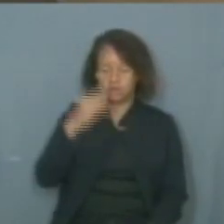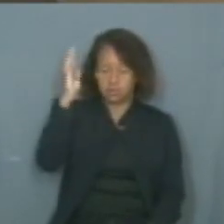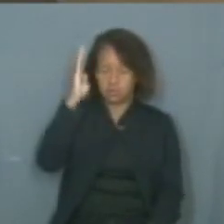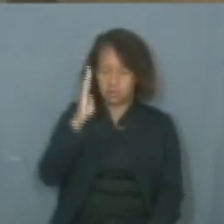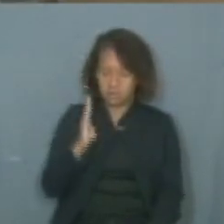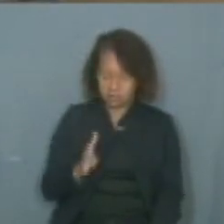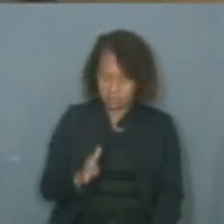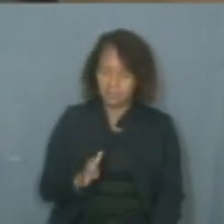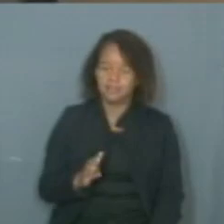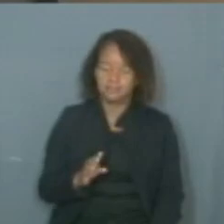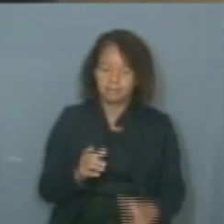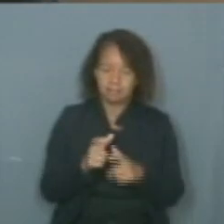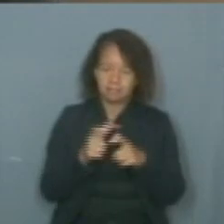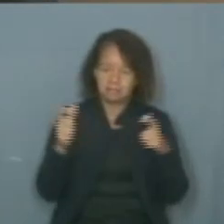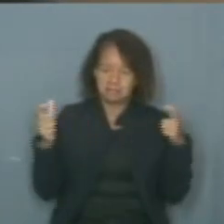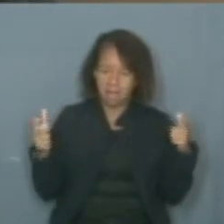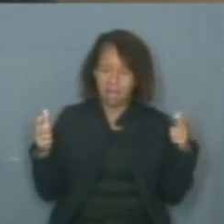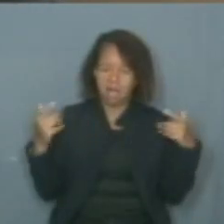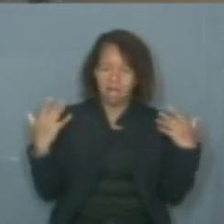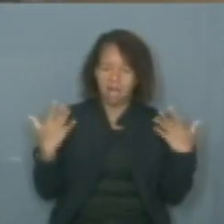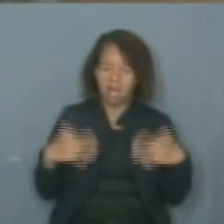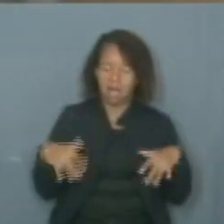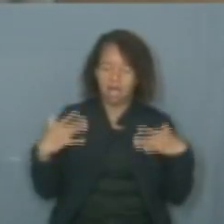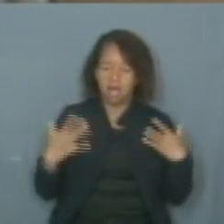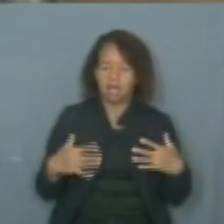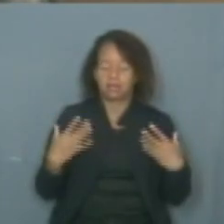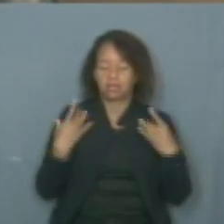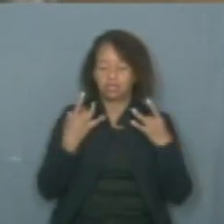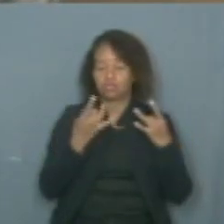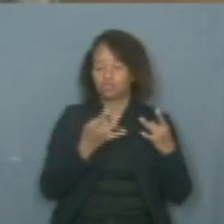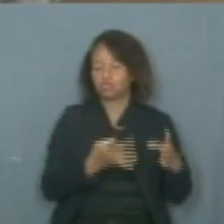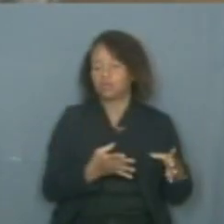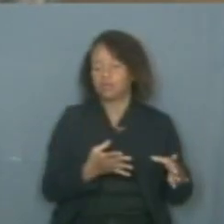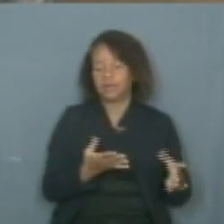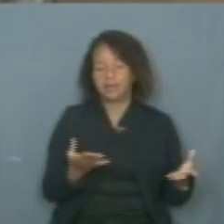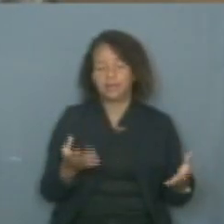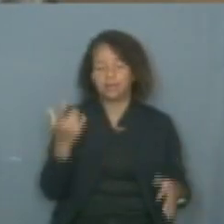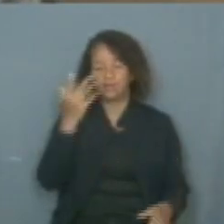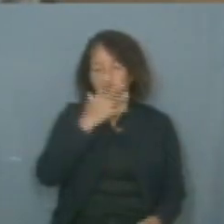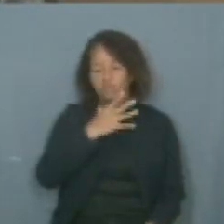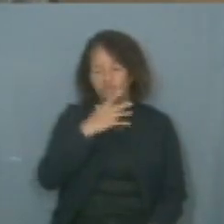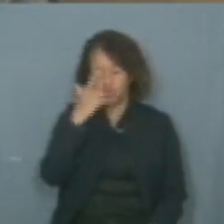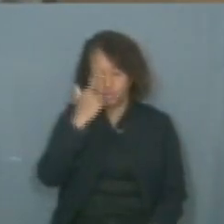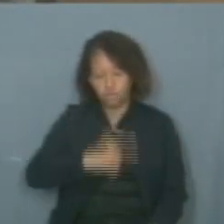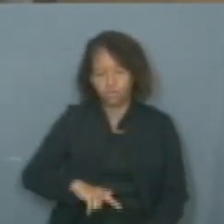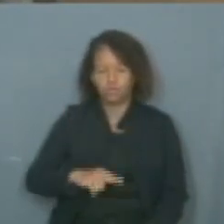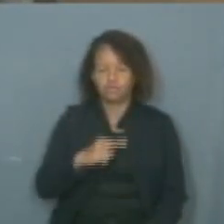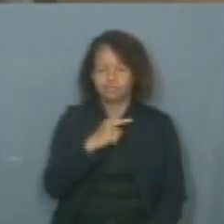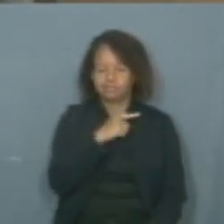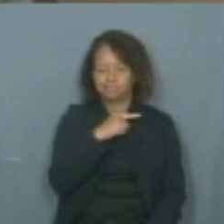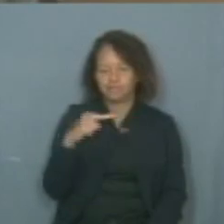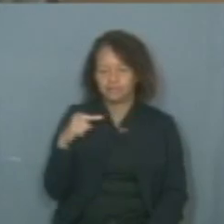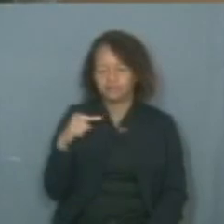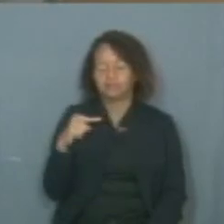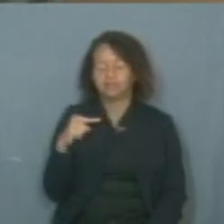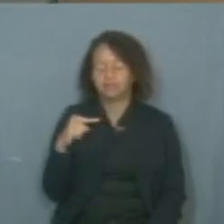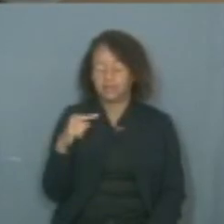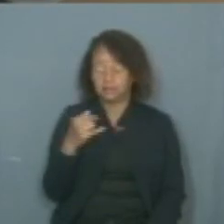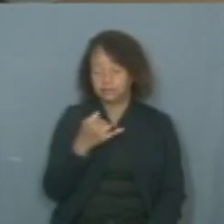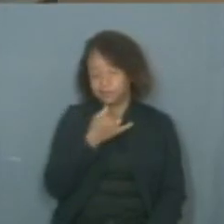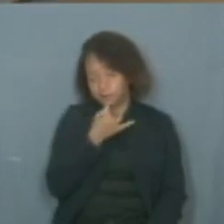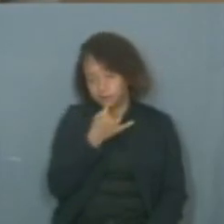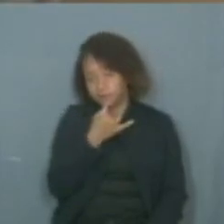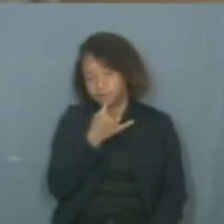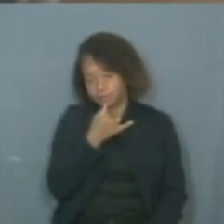país, esse grande rombo, e está deixando aí exemplo, mais uma vez, negativo. Isso é muito